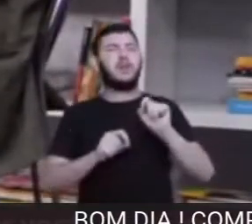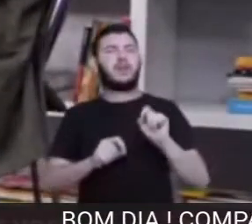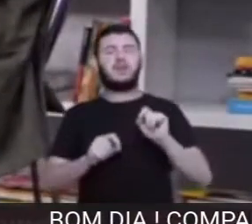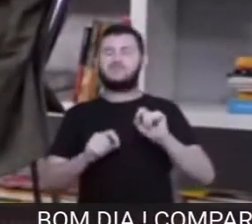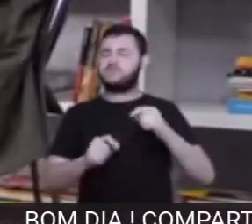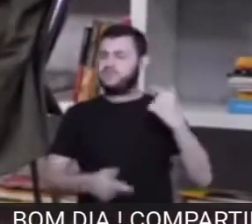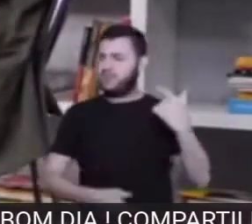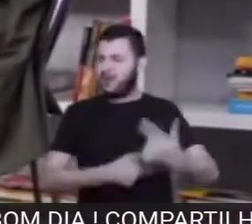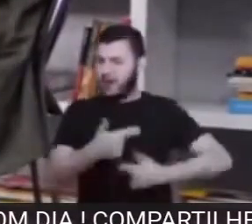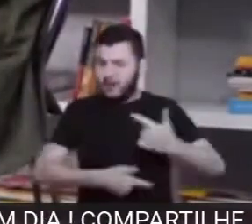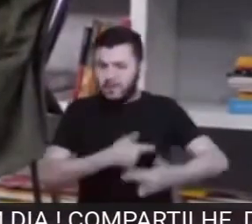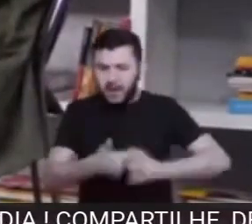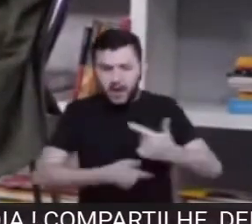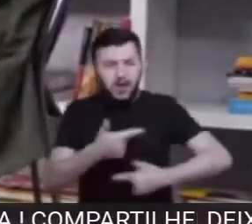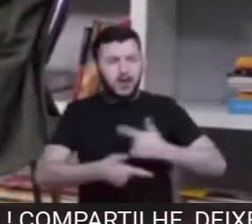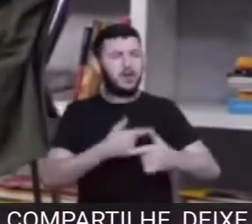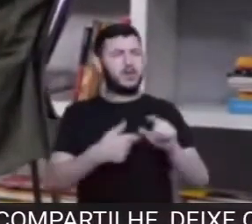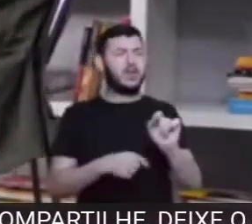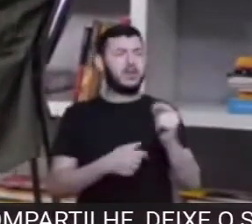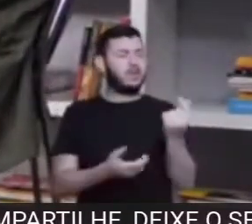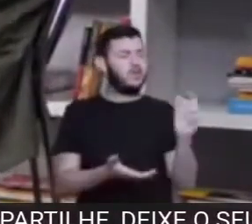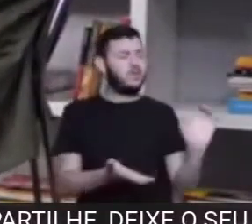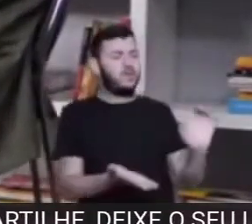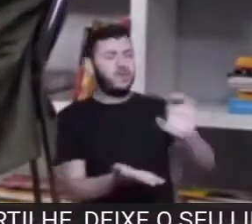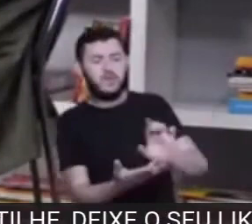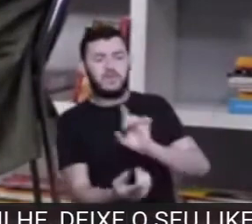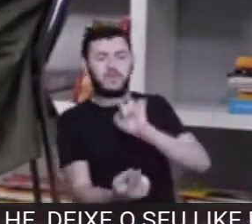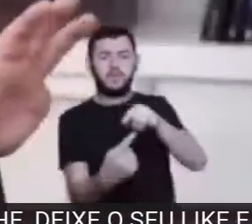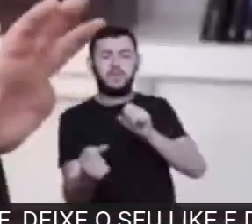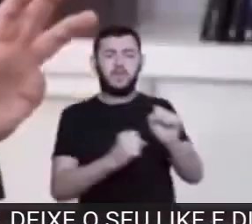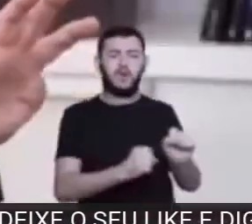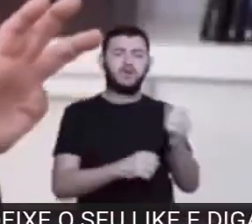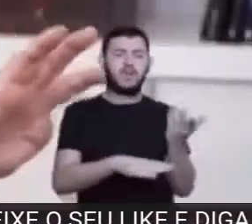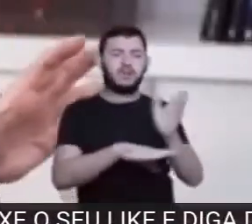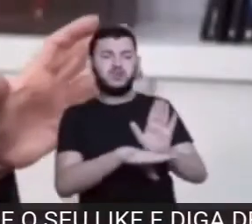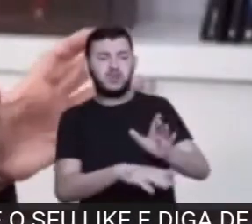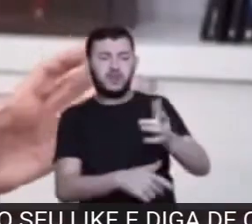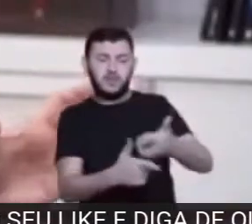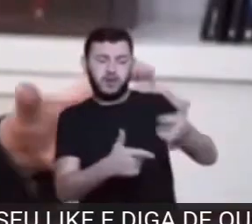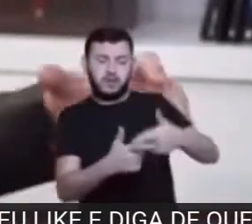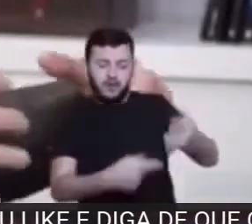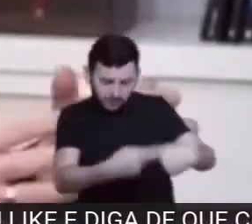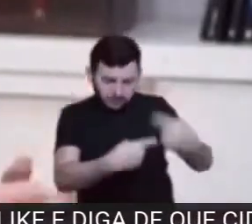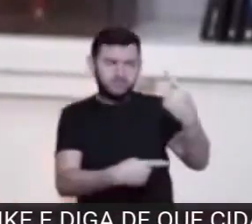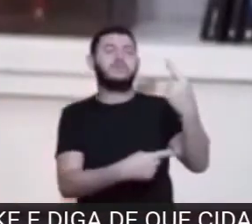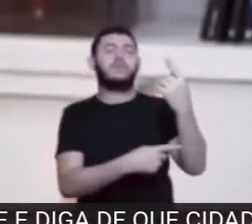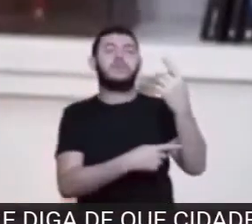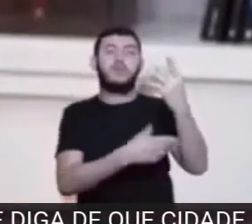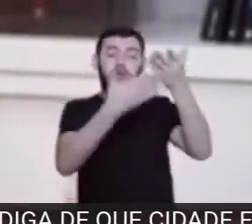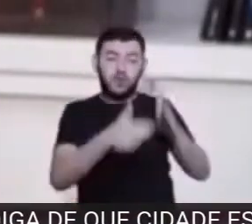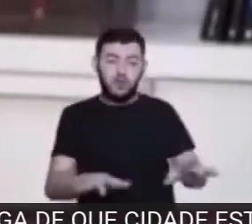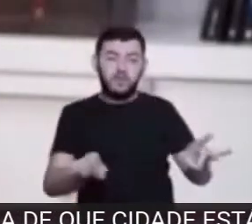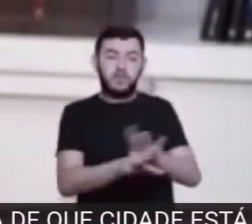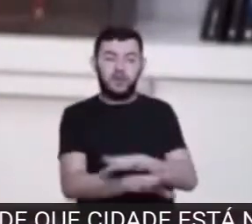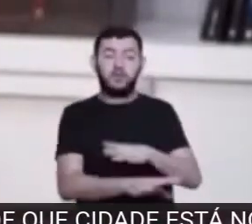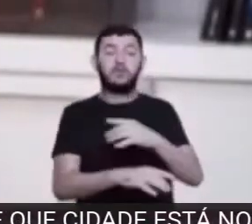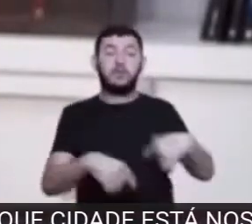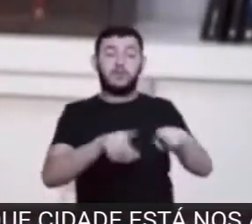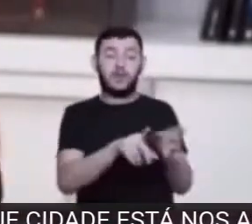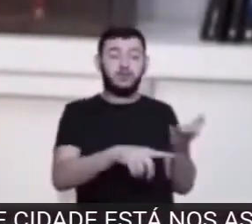e bilhões de dólares para tentar resolver os problemas. Tá? Esse é o Biden que cuidou da economia interna,